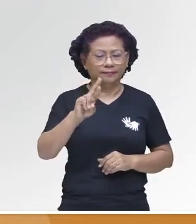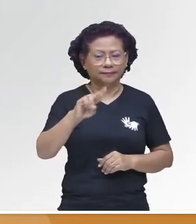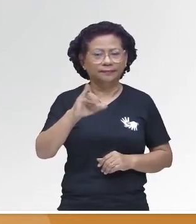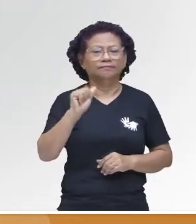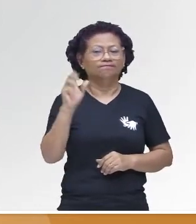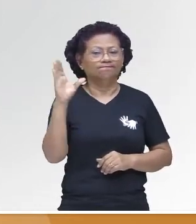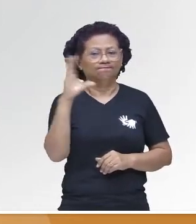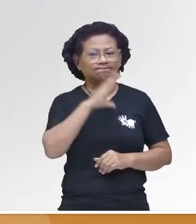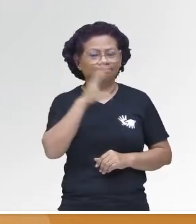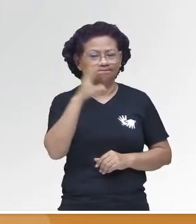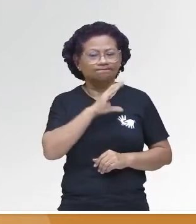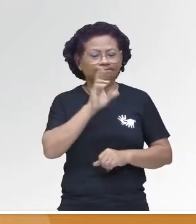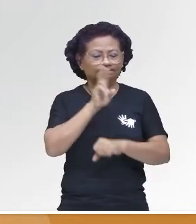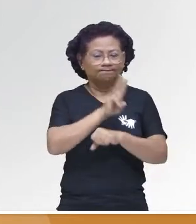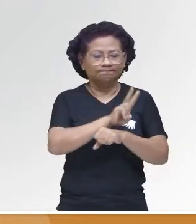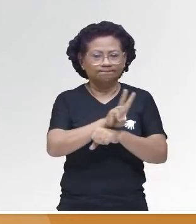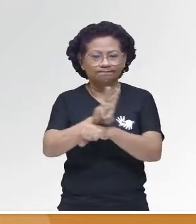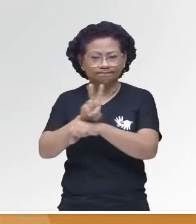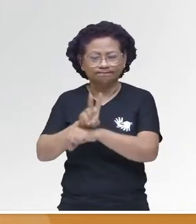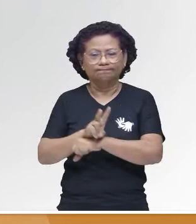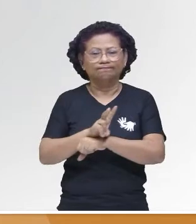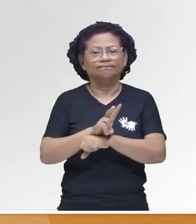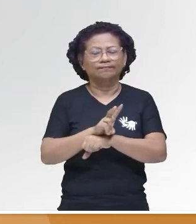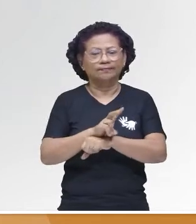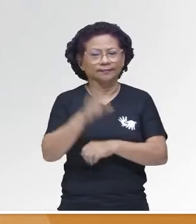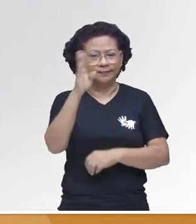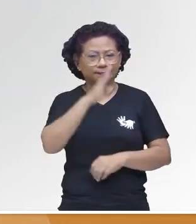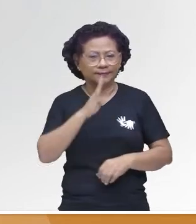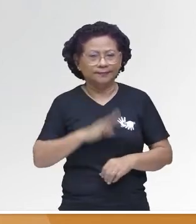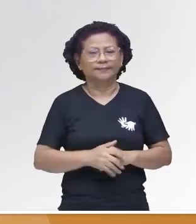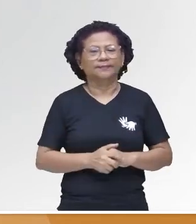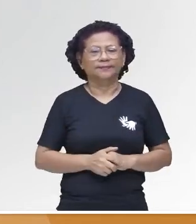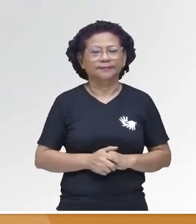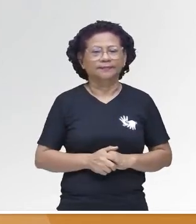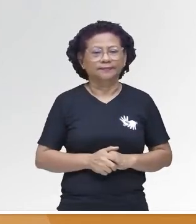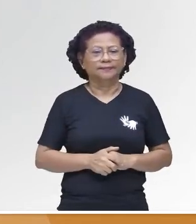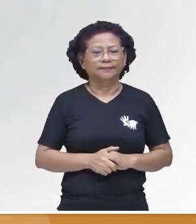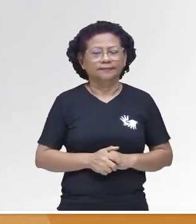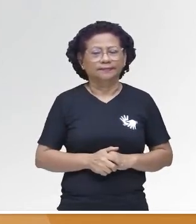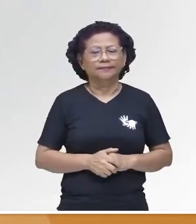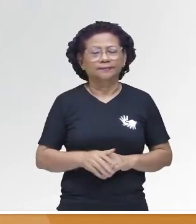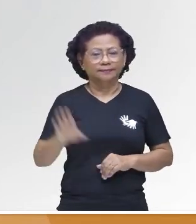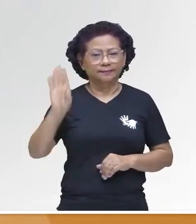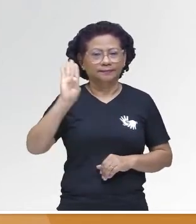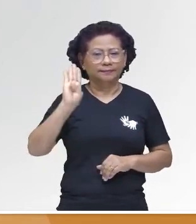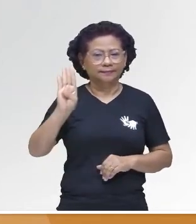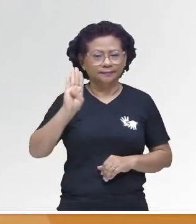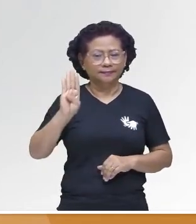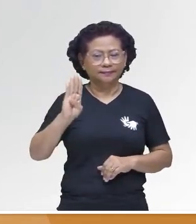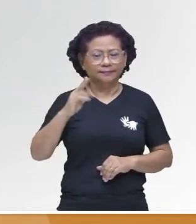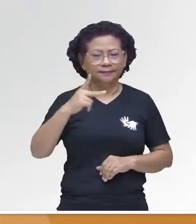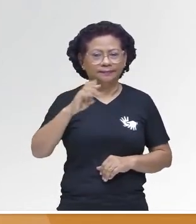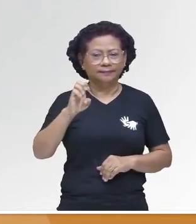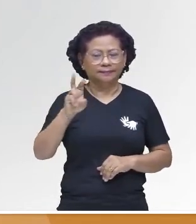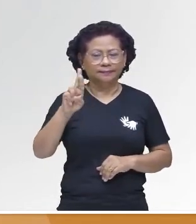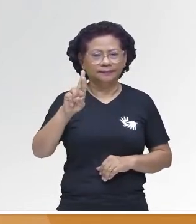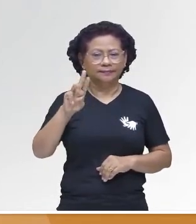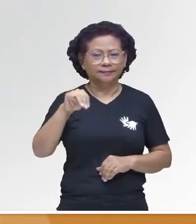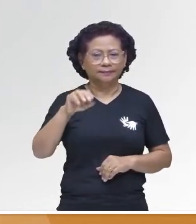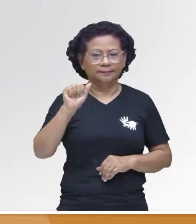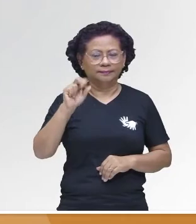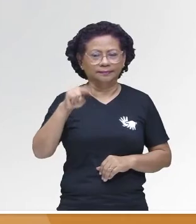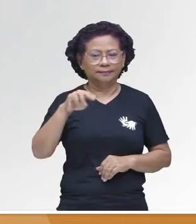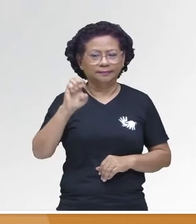provisoriamente há alguns meses, em 1831. A regência trina permanente, 3 pessoas